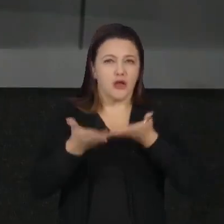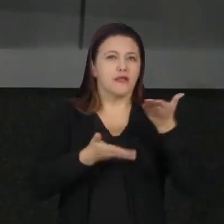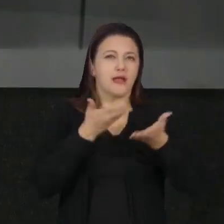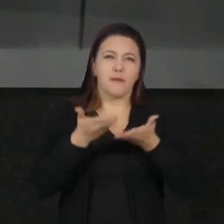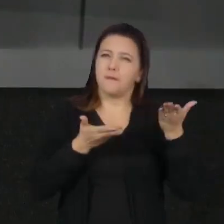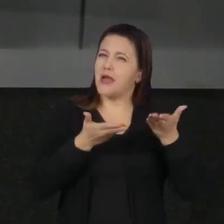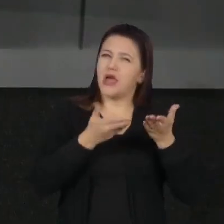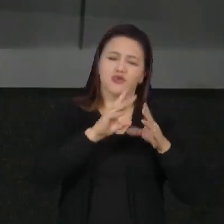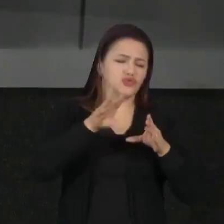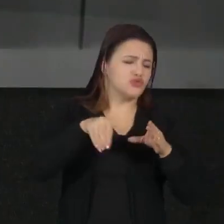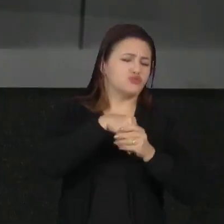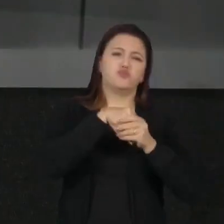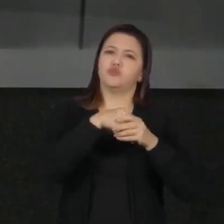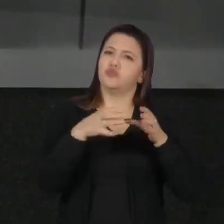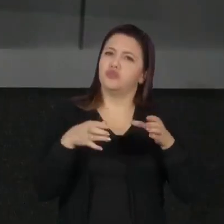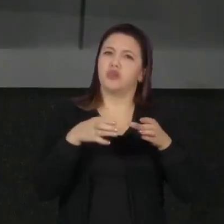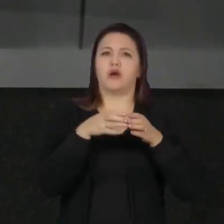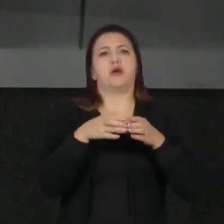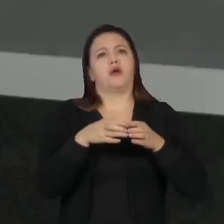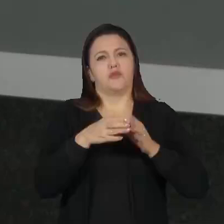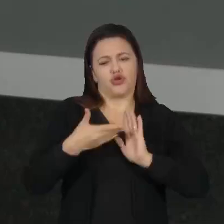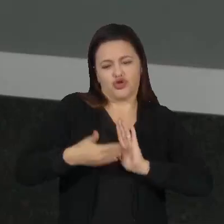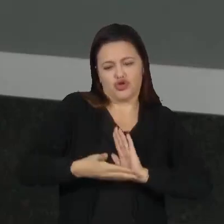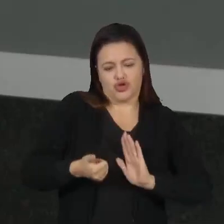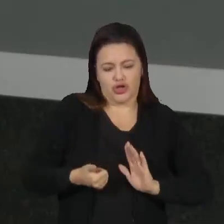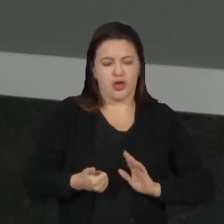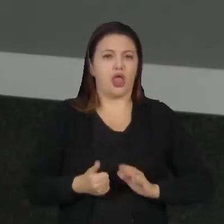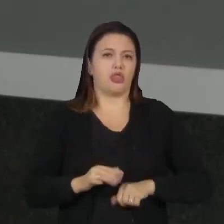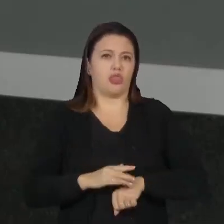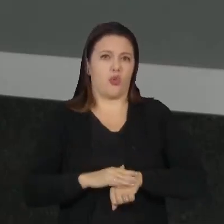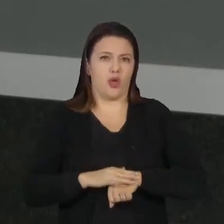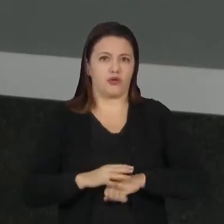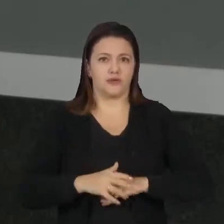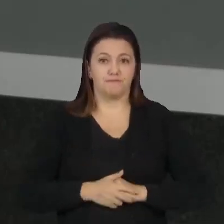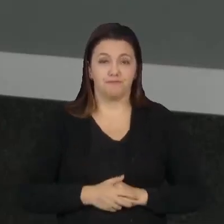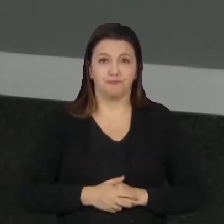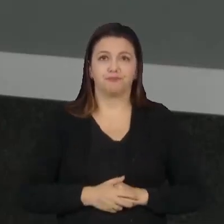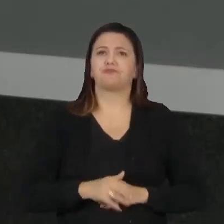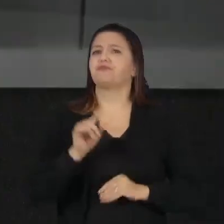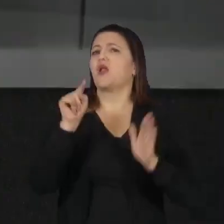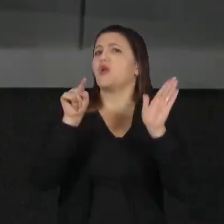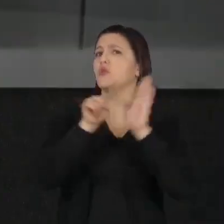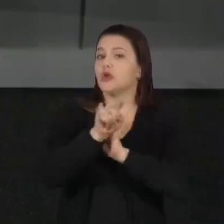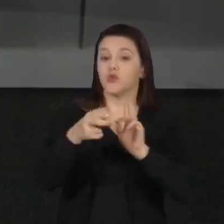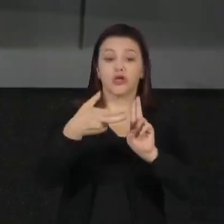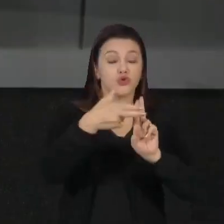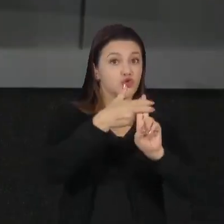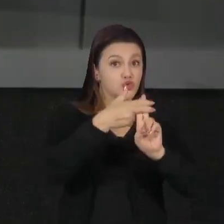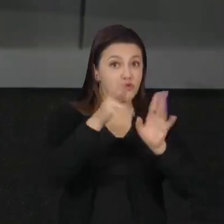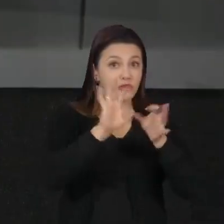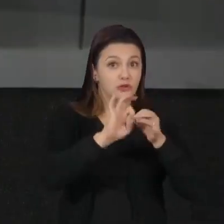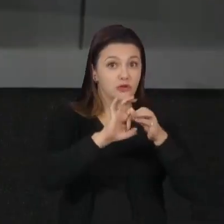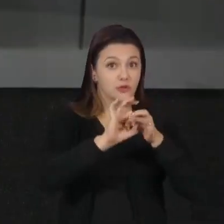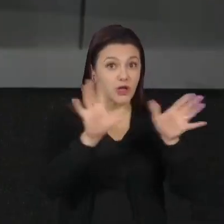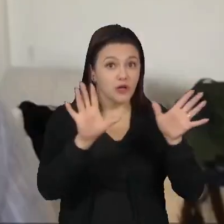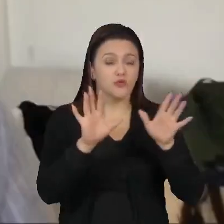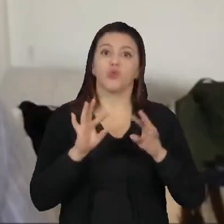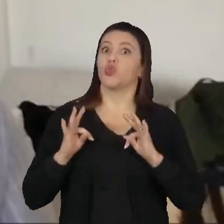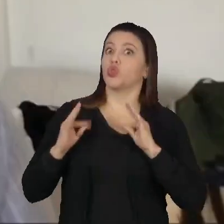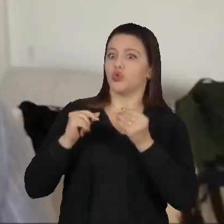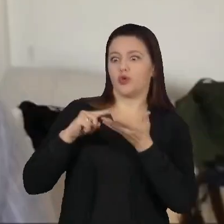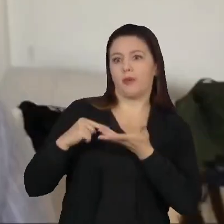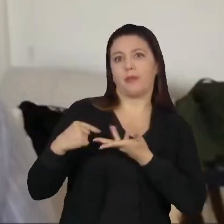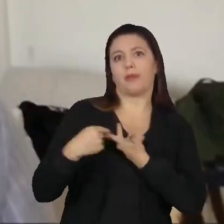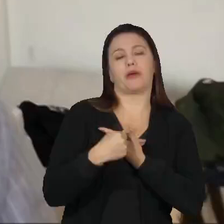para conter as células dessa doença. Doutor, e isso está disponível no SUS? Nem tudo isso está disponível no SUS. Na